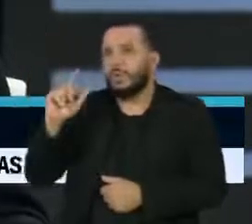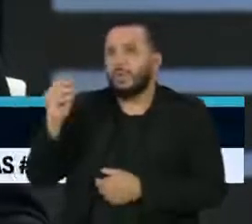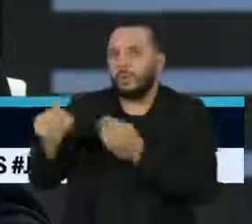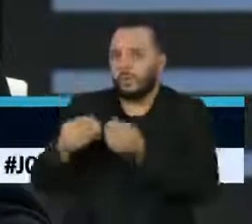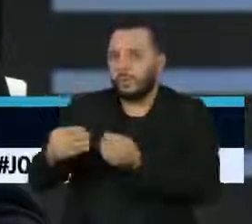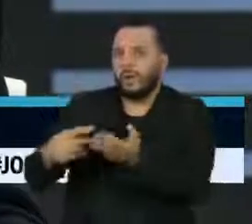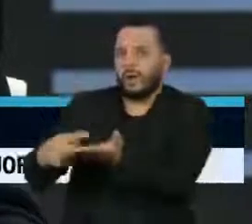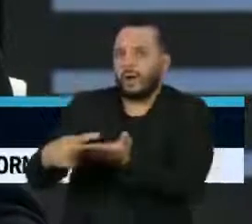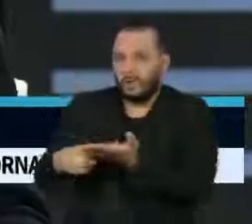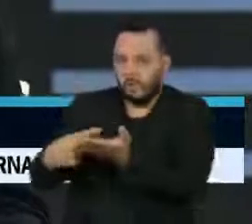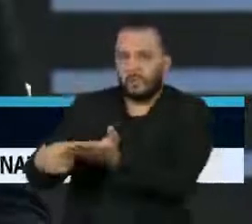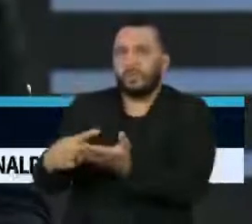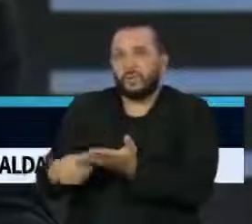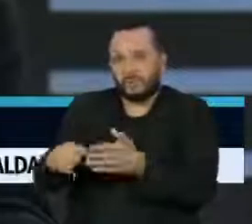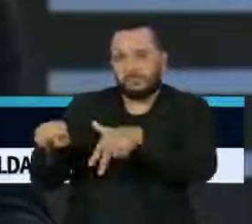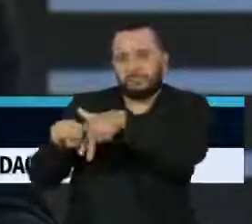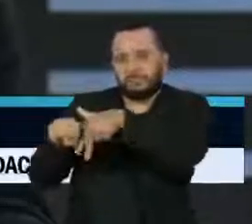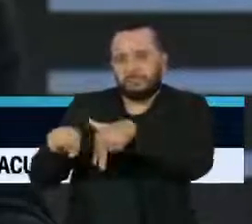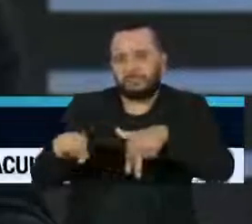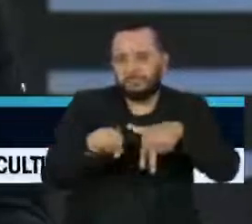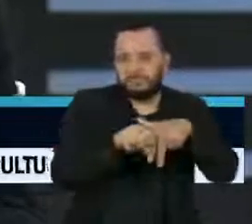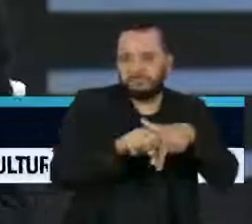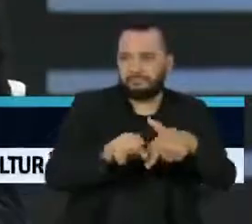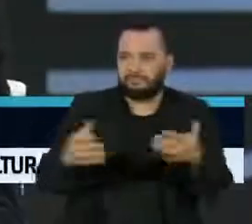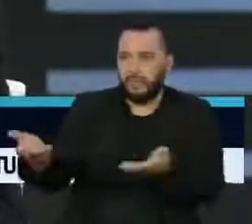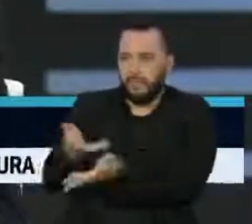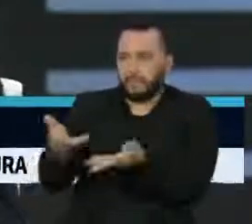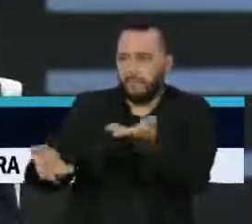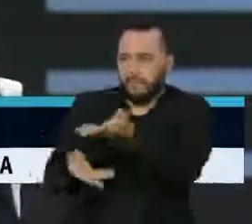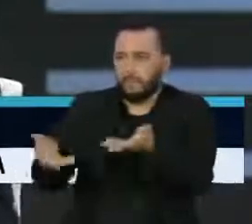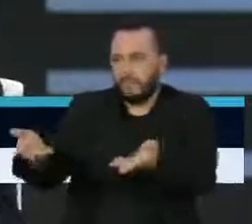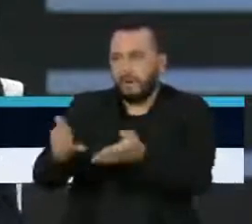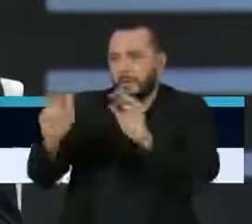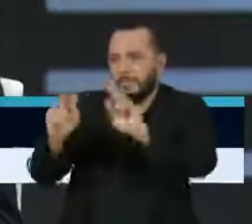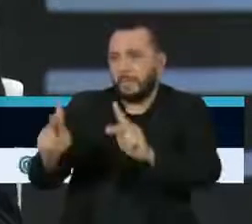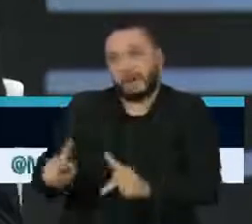acordos diplomáticos. Essa questão do clima está para provar se nós vamos conseguir.